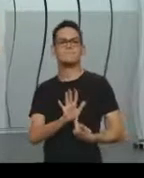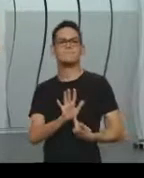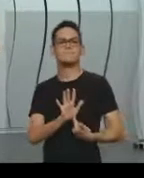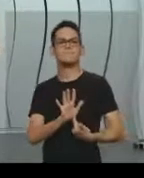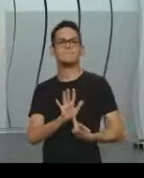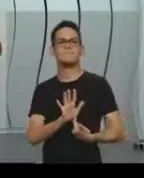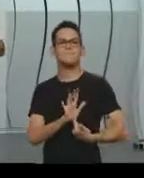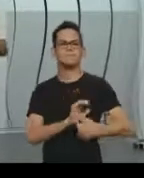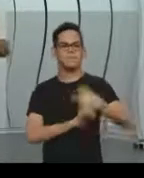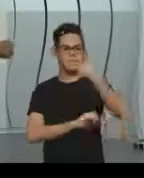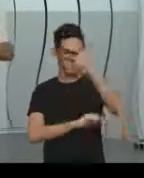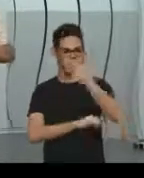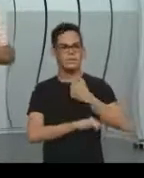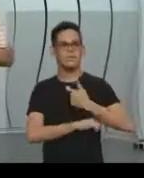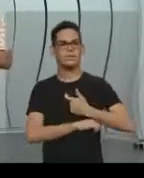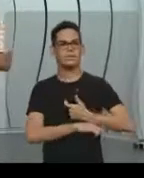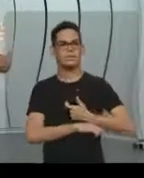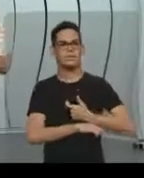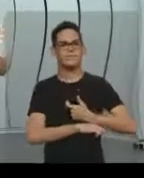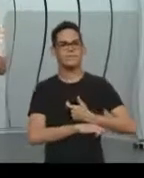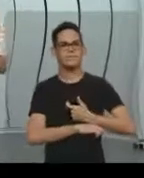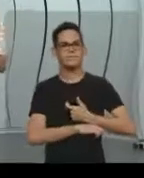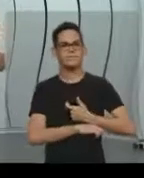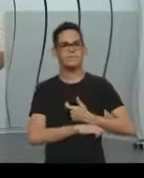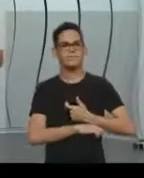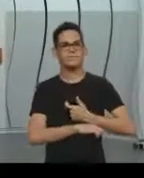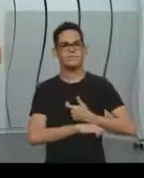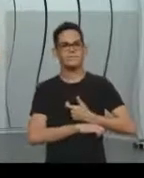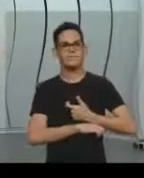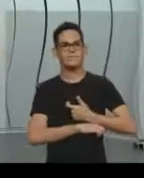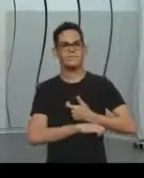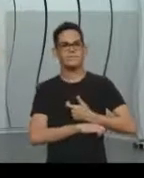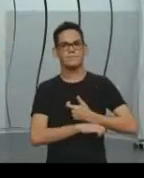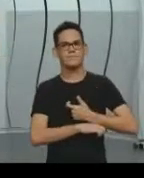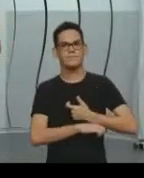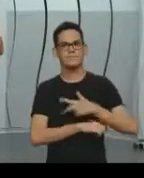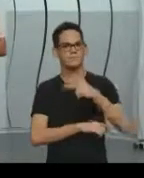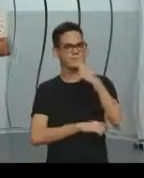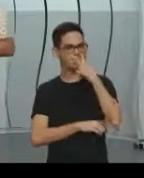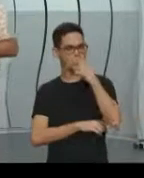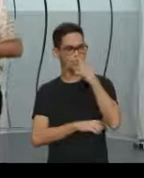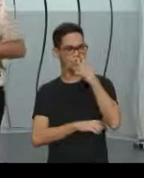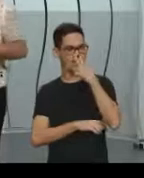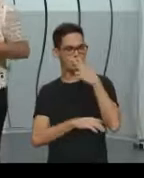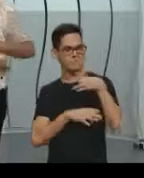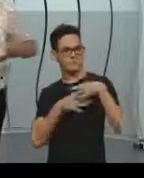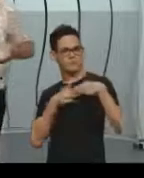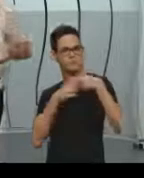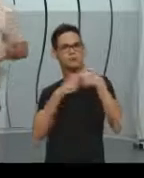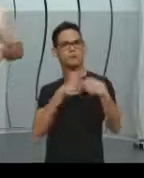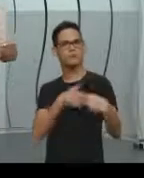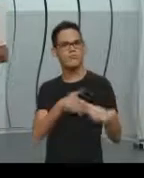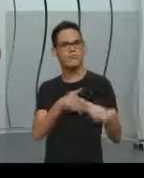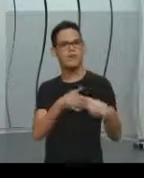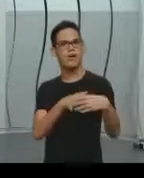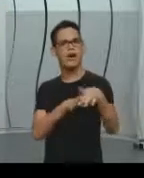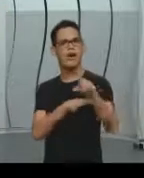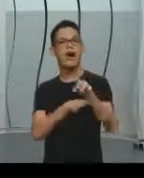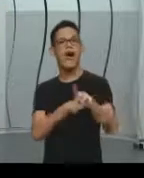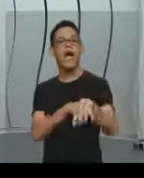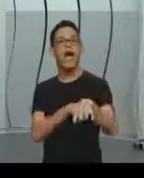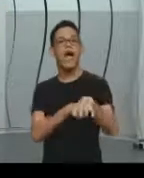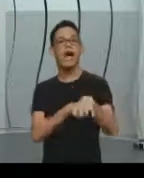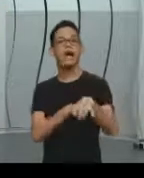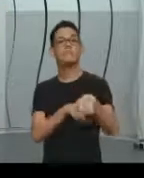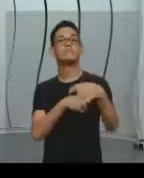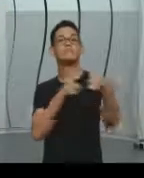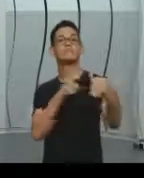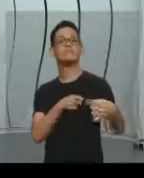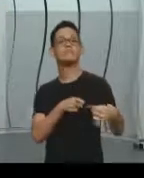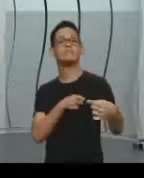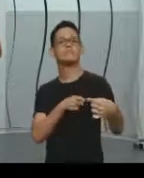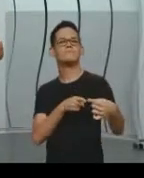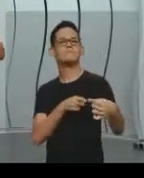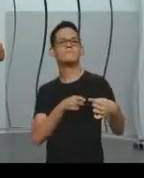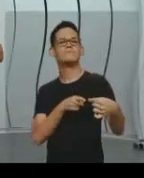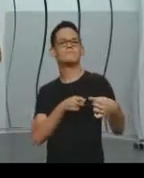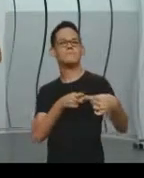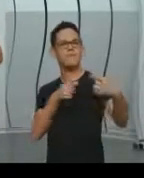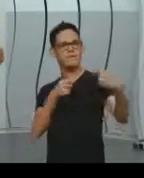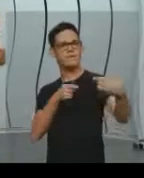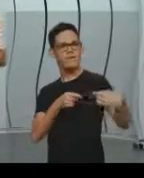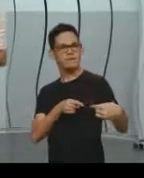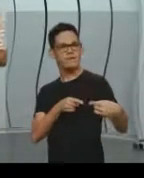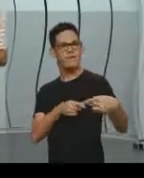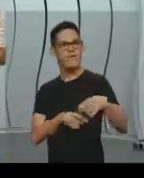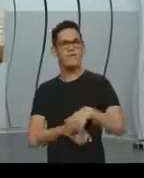a pessoa, né, como se fosse ali um grande desafio para o momento. Então,